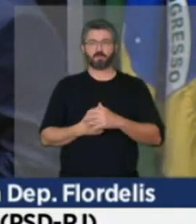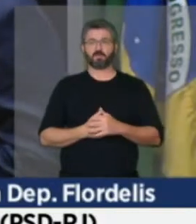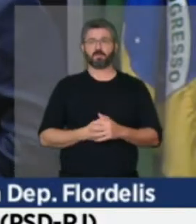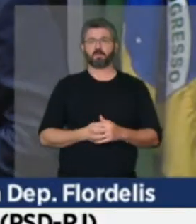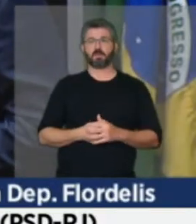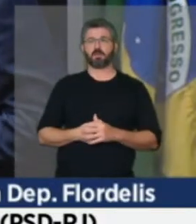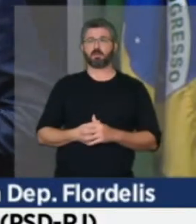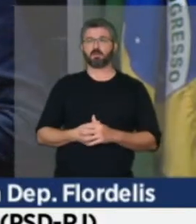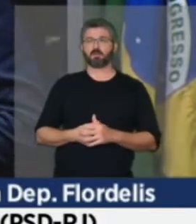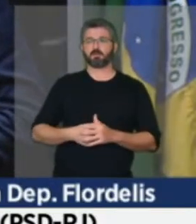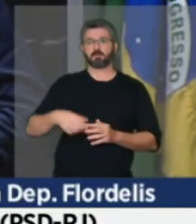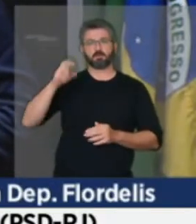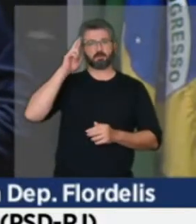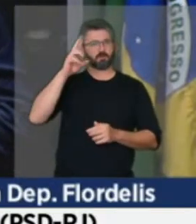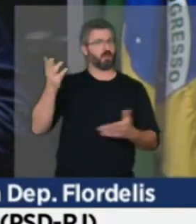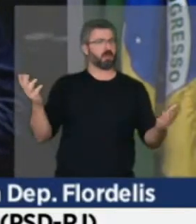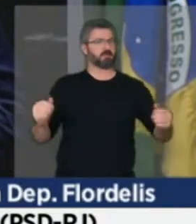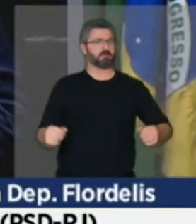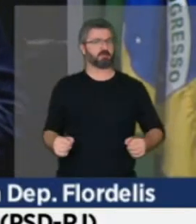Senhoras e senhores,